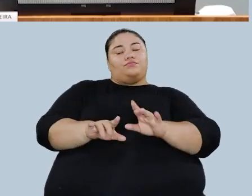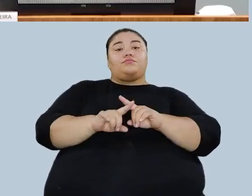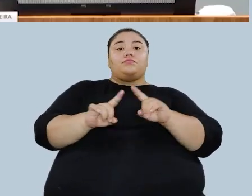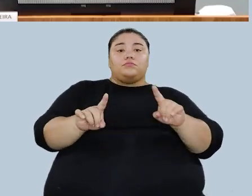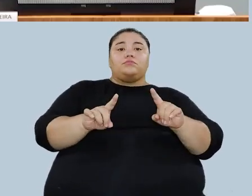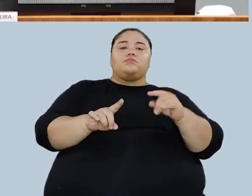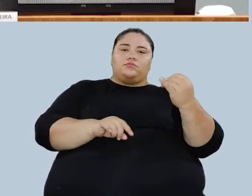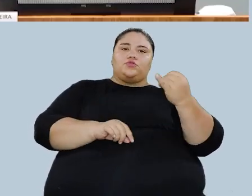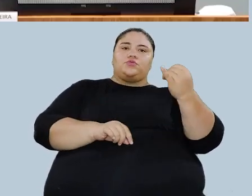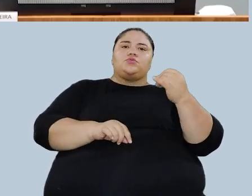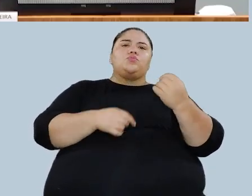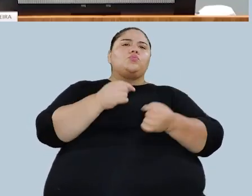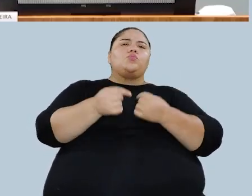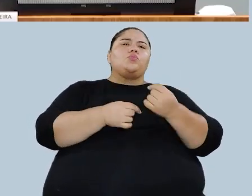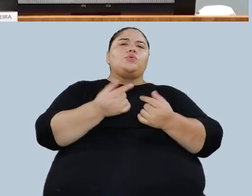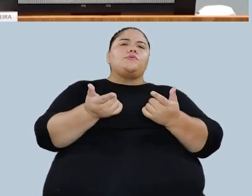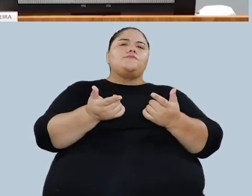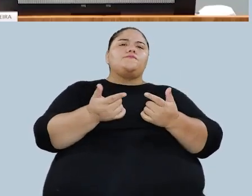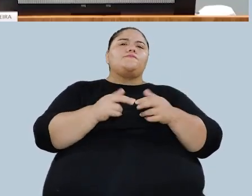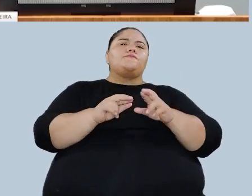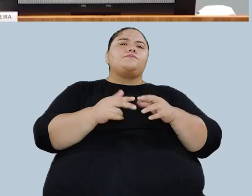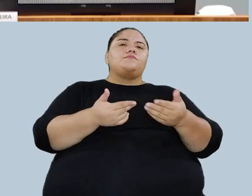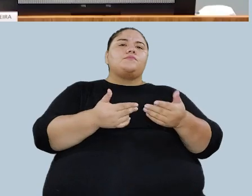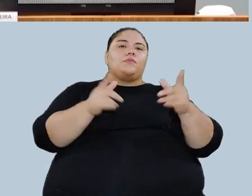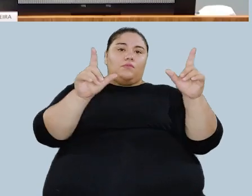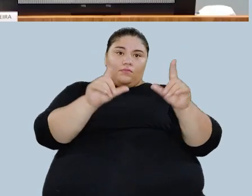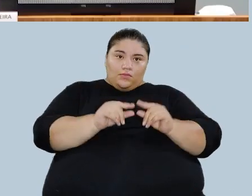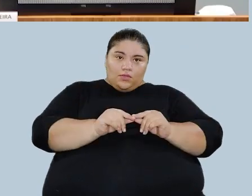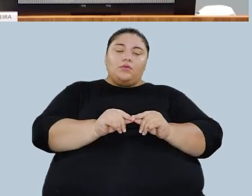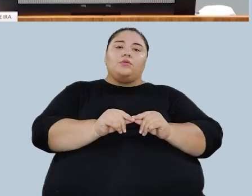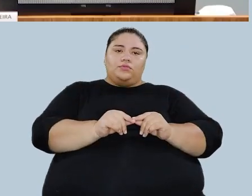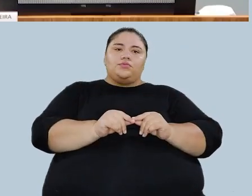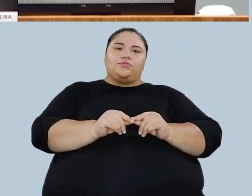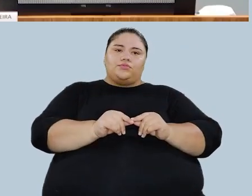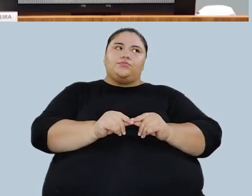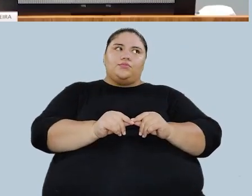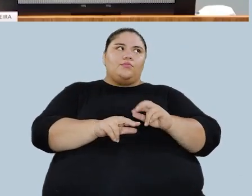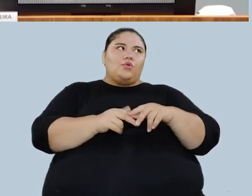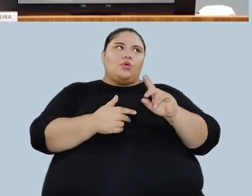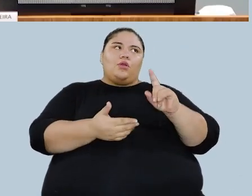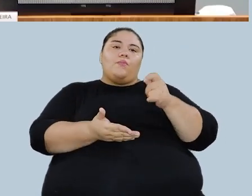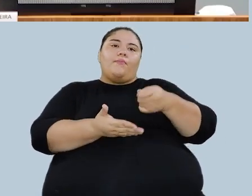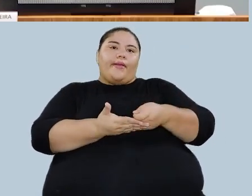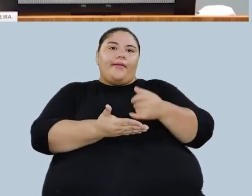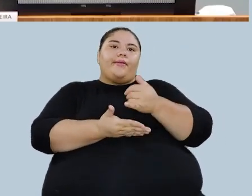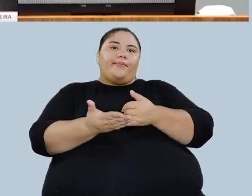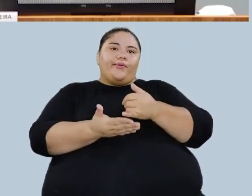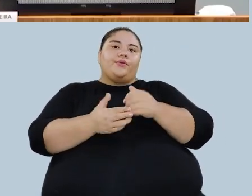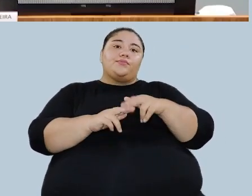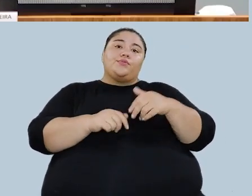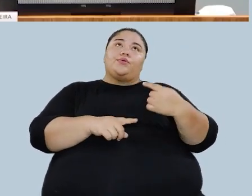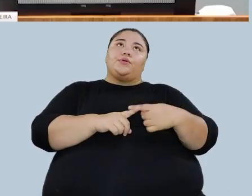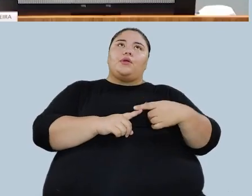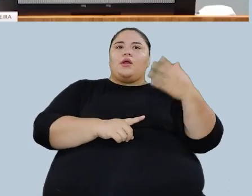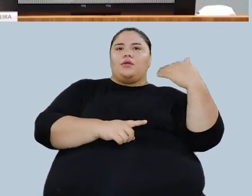mais importante. O que se espera com o split realmente é a redução da sonegação fiscal, exatamente por isso que eu falava há